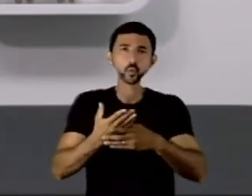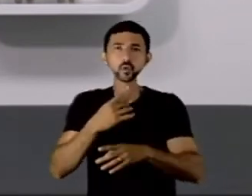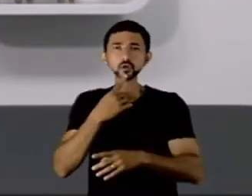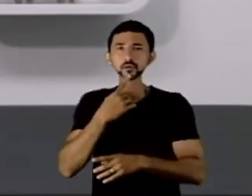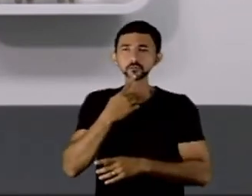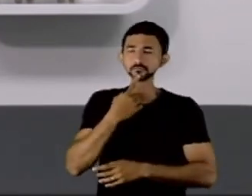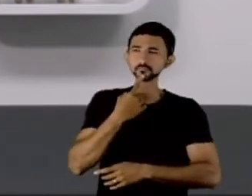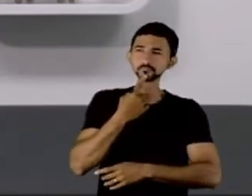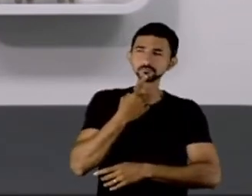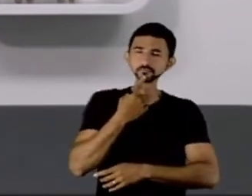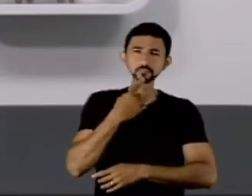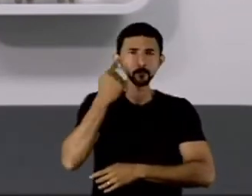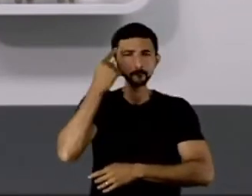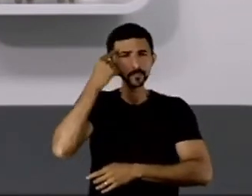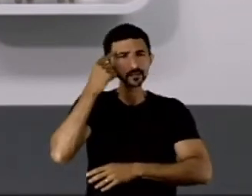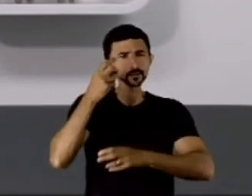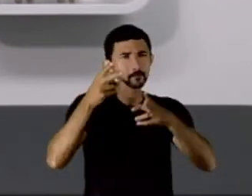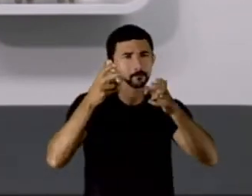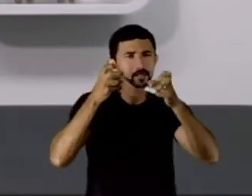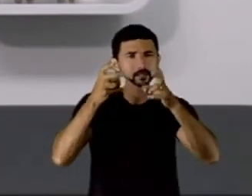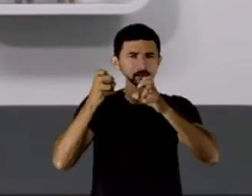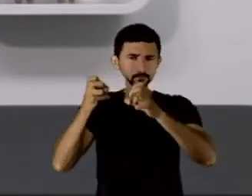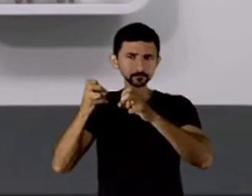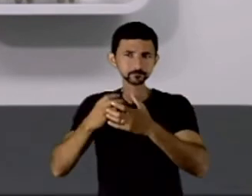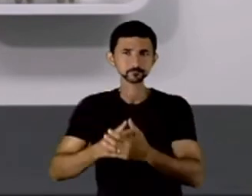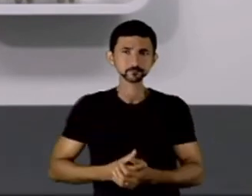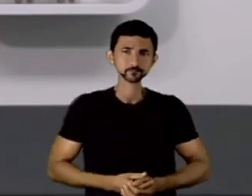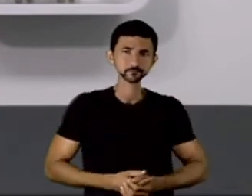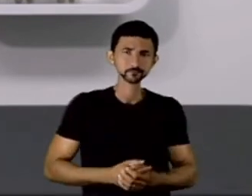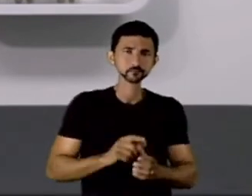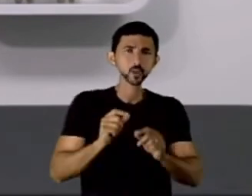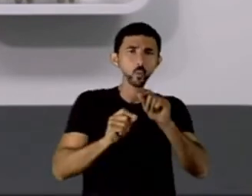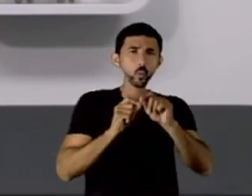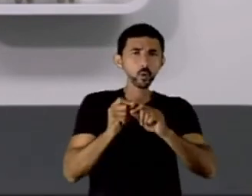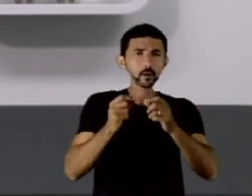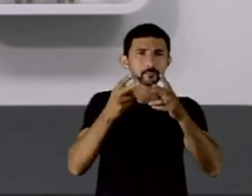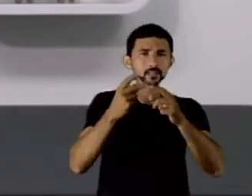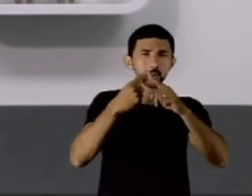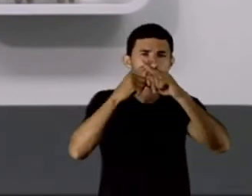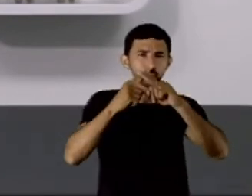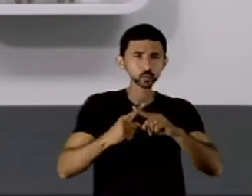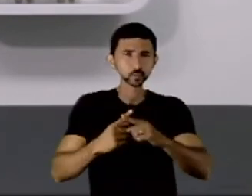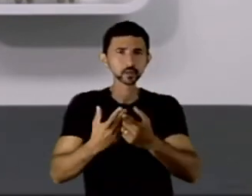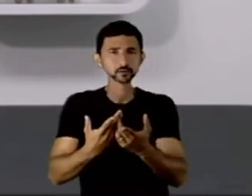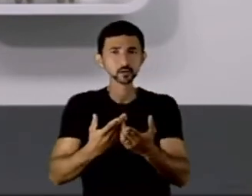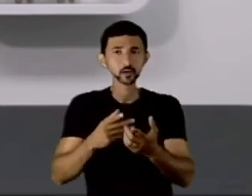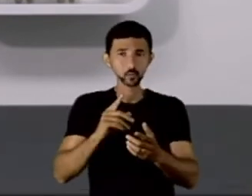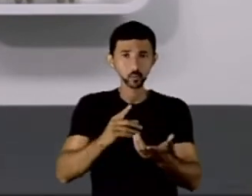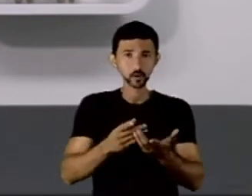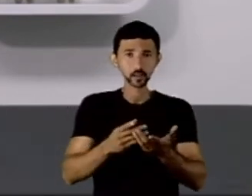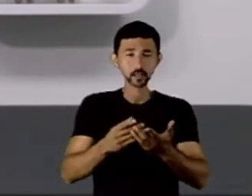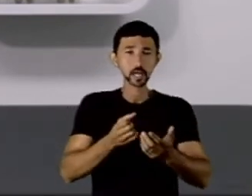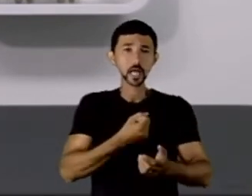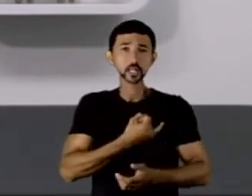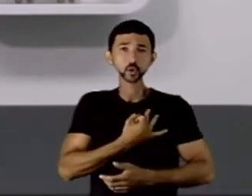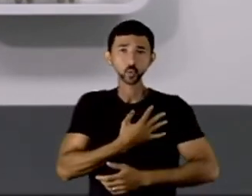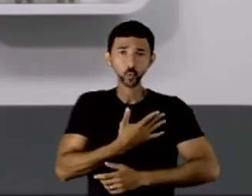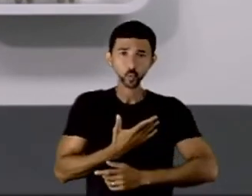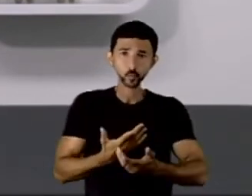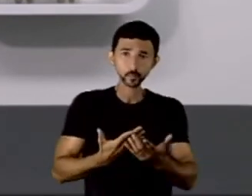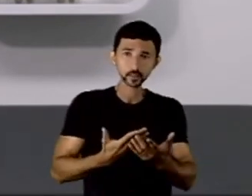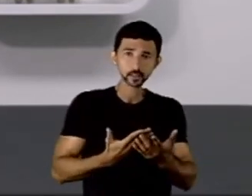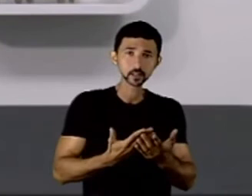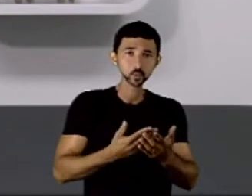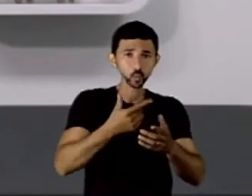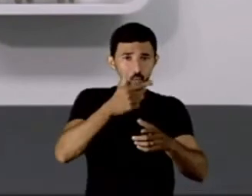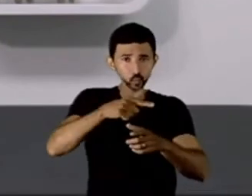comecem a ter algumas percepções. Percepções dessas multiplicações com fatores, com números